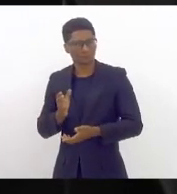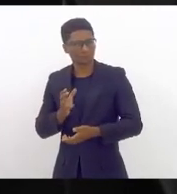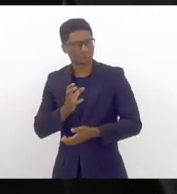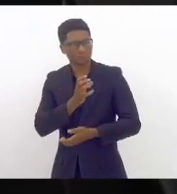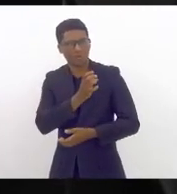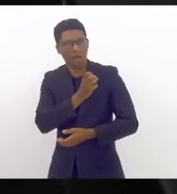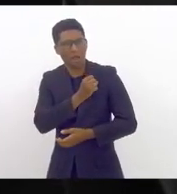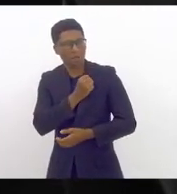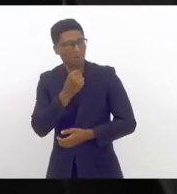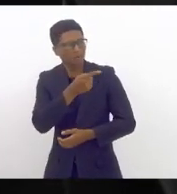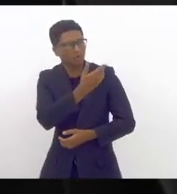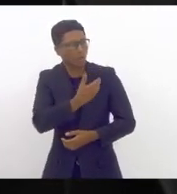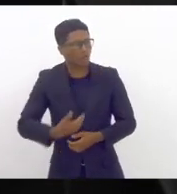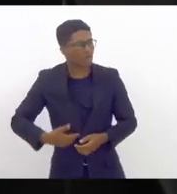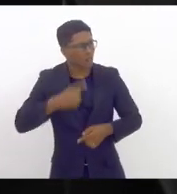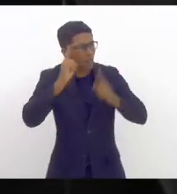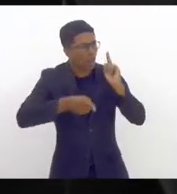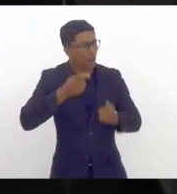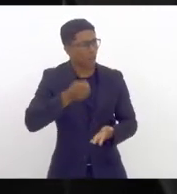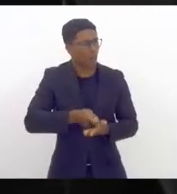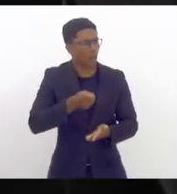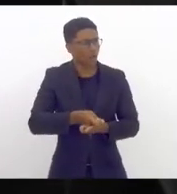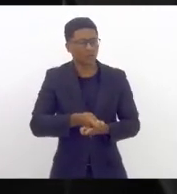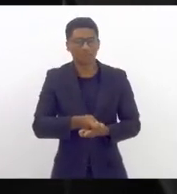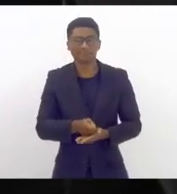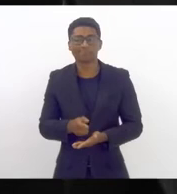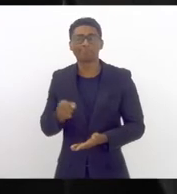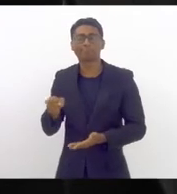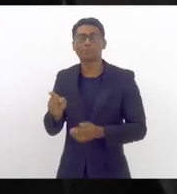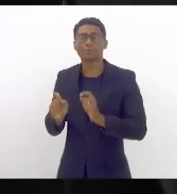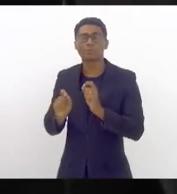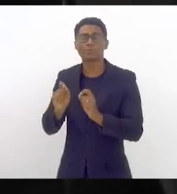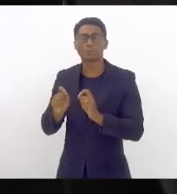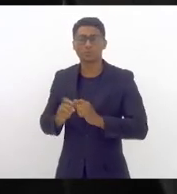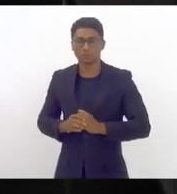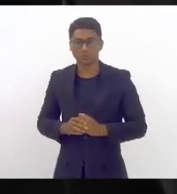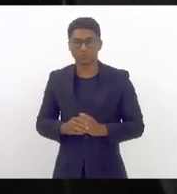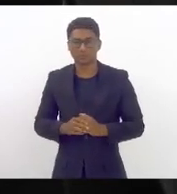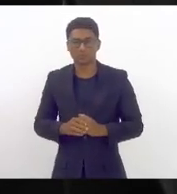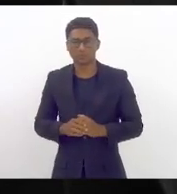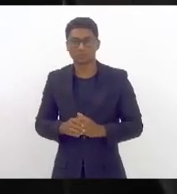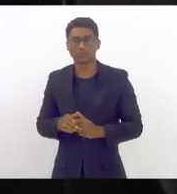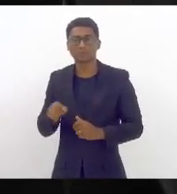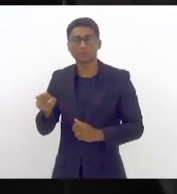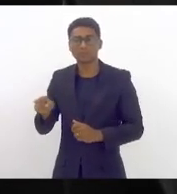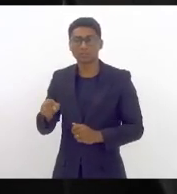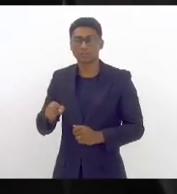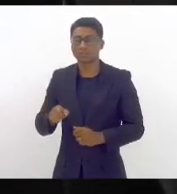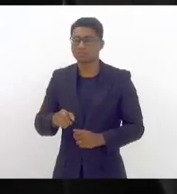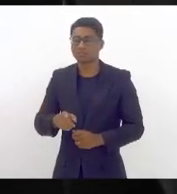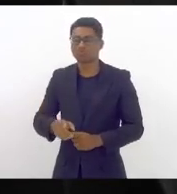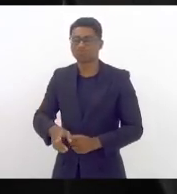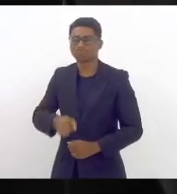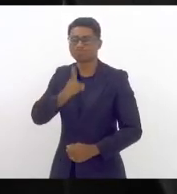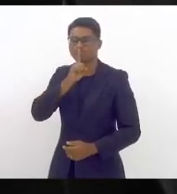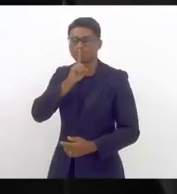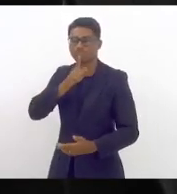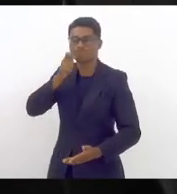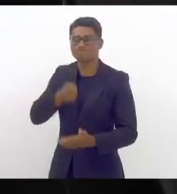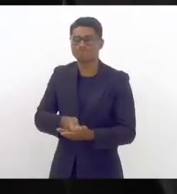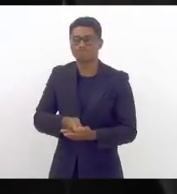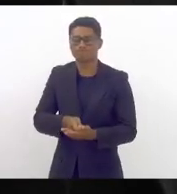ditatorial assume a função de sensor de toda uma